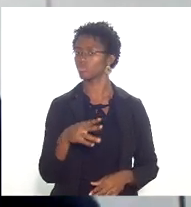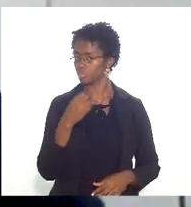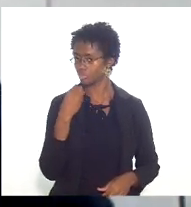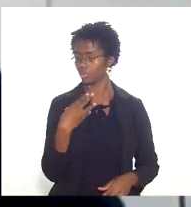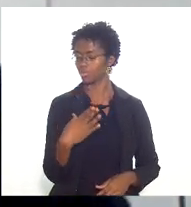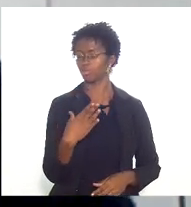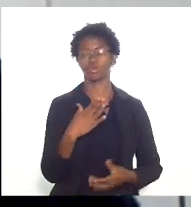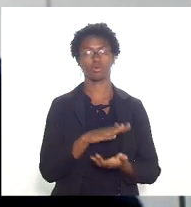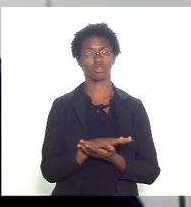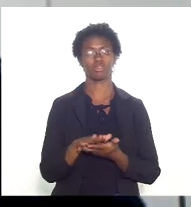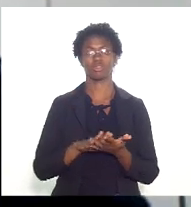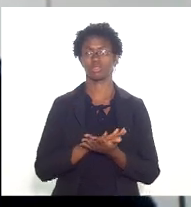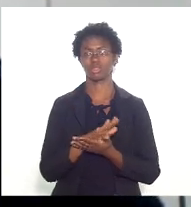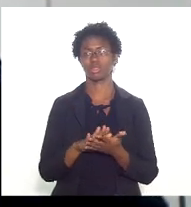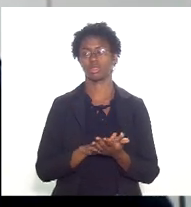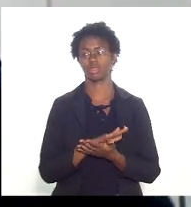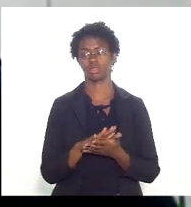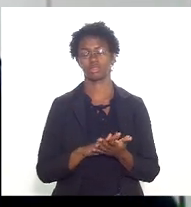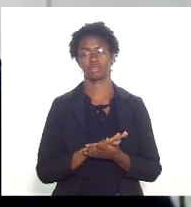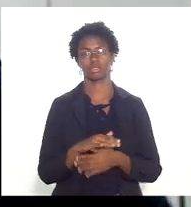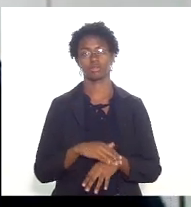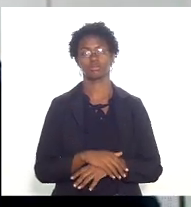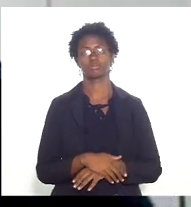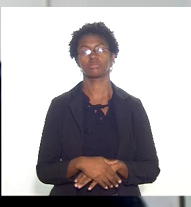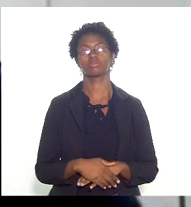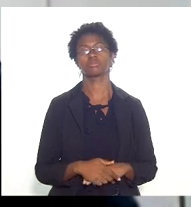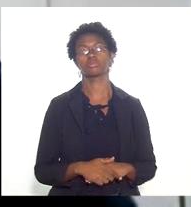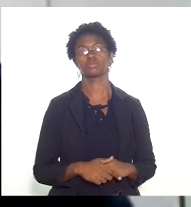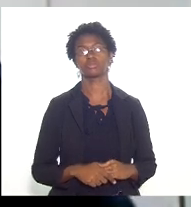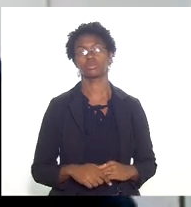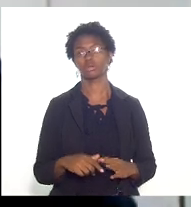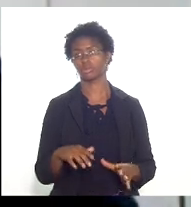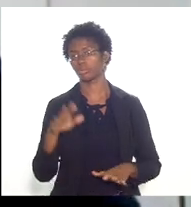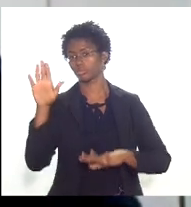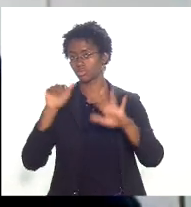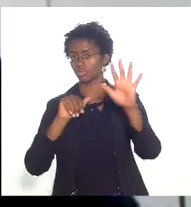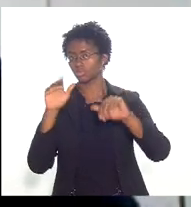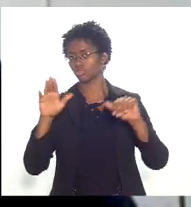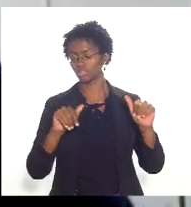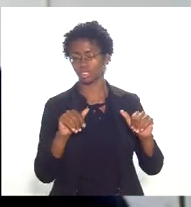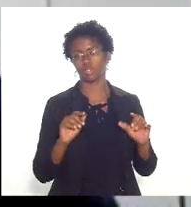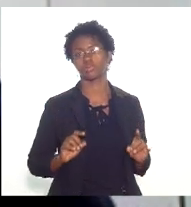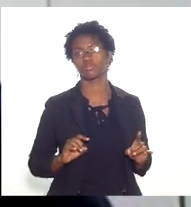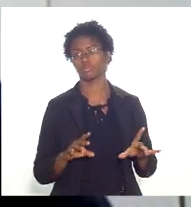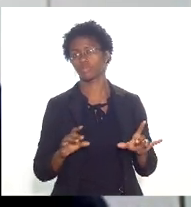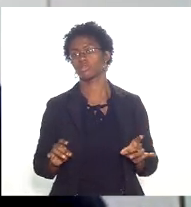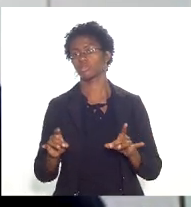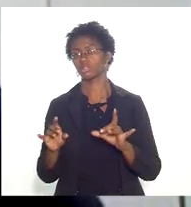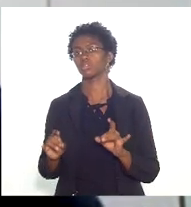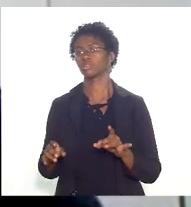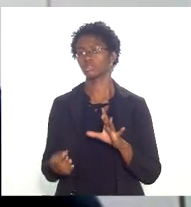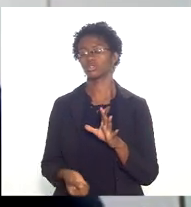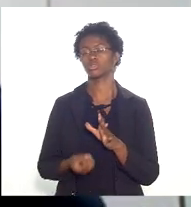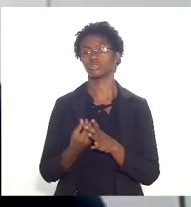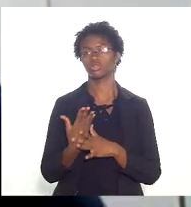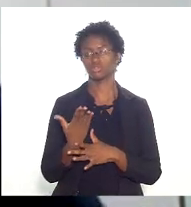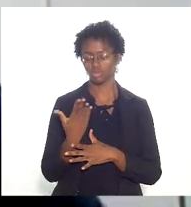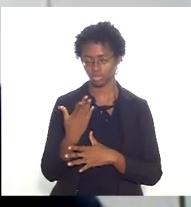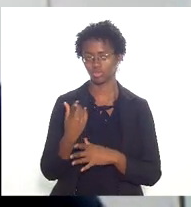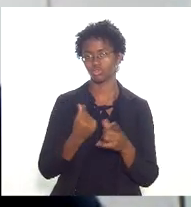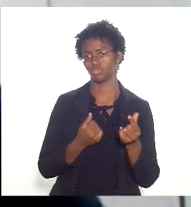um requisito de buscar a privatização buscam gerar receitas para o estado